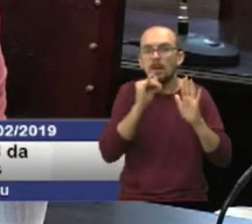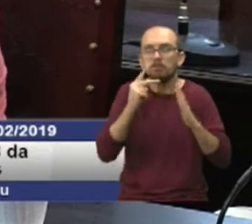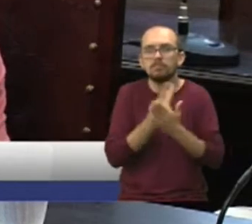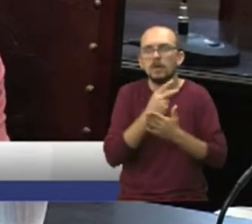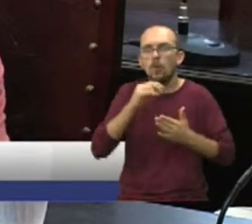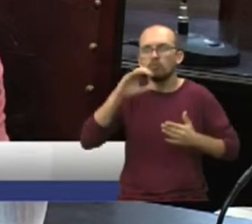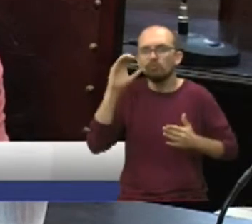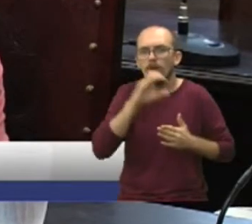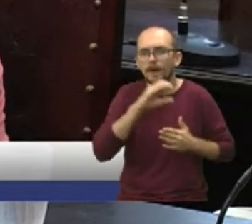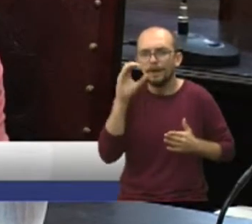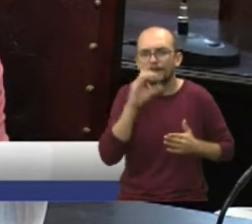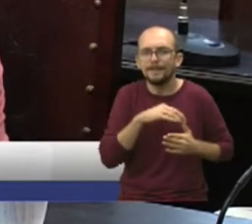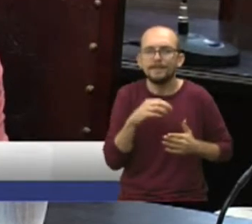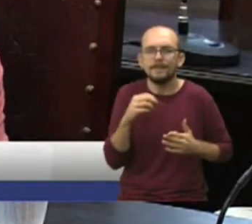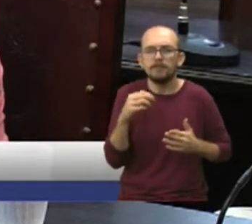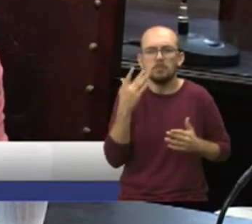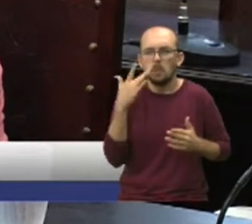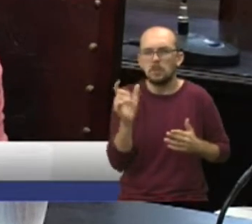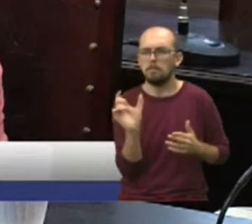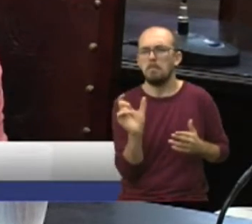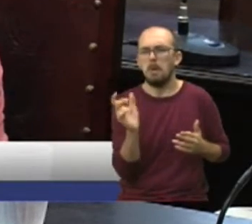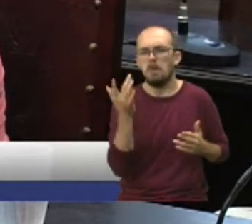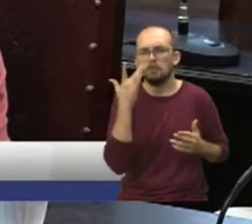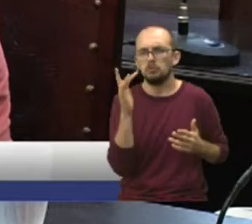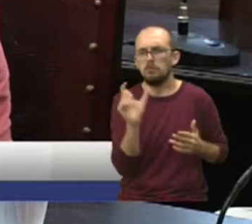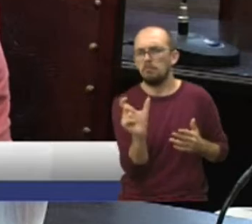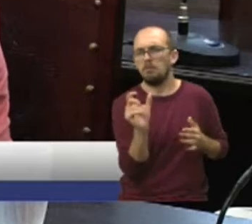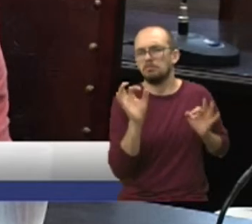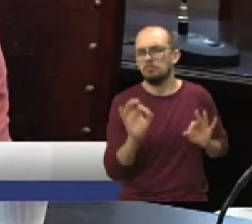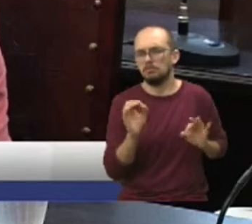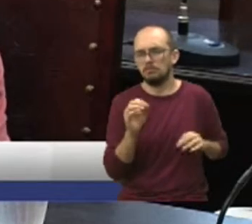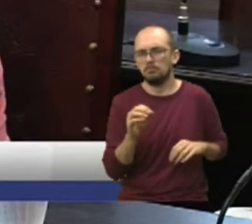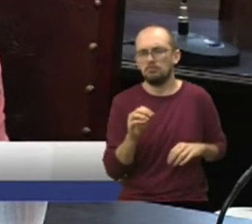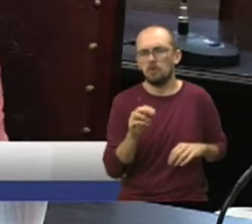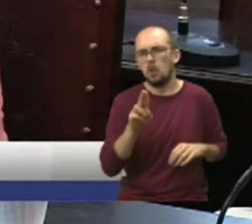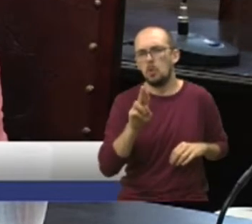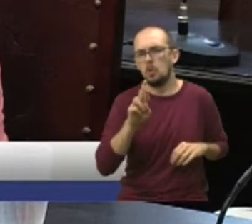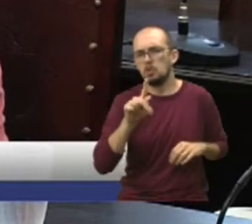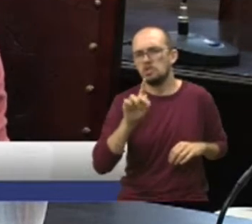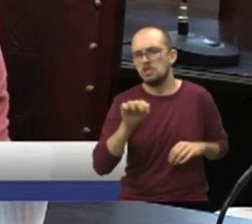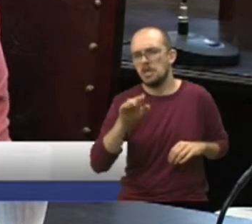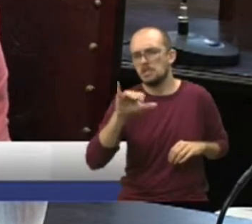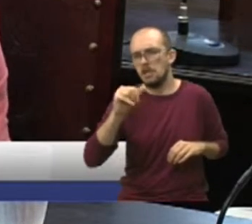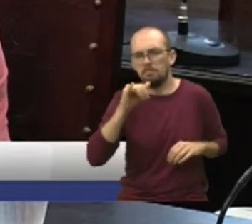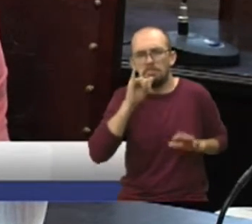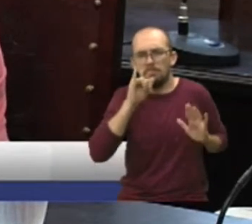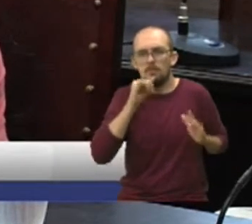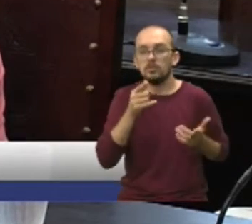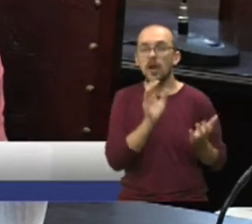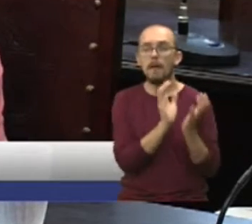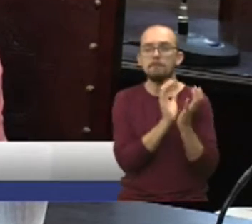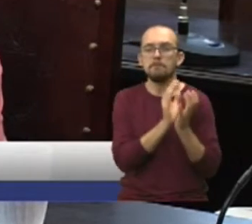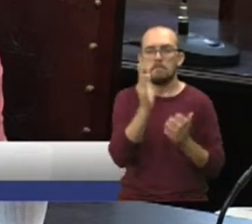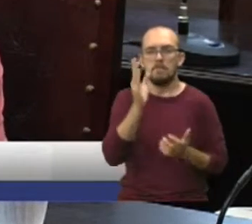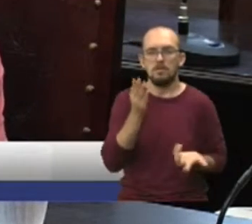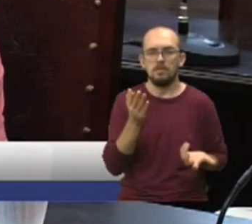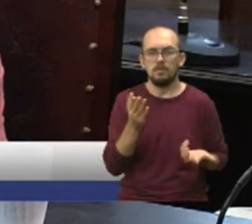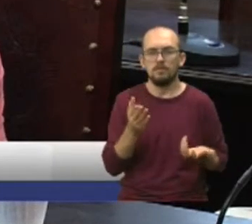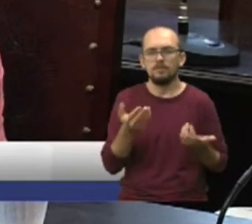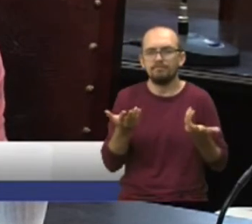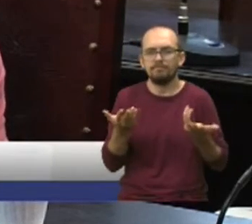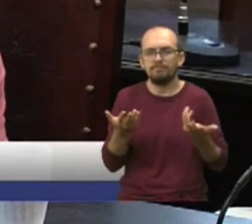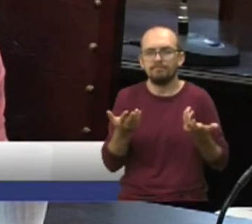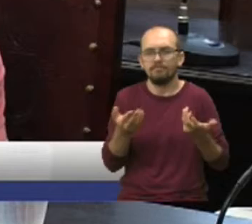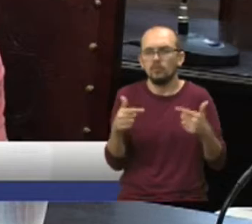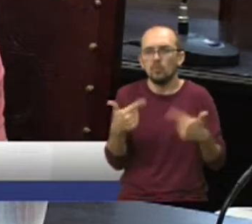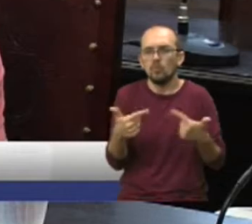ou sei como vocês adotam a palavra certa, no caso do APAE, por exemplo, que ficaram sem